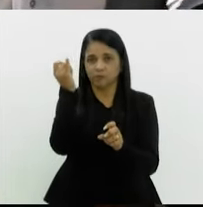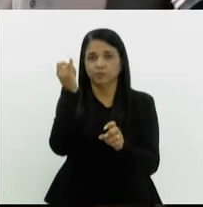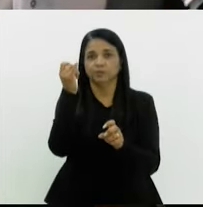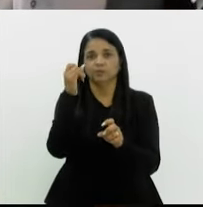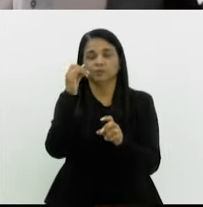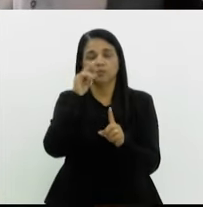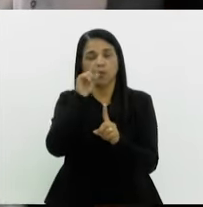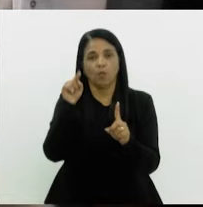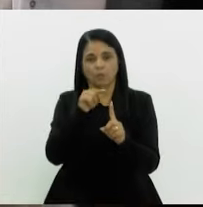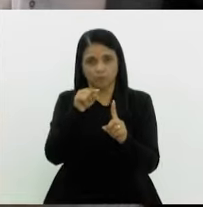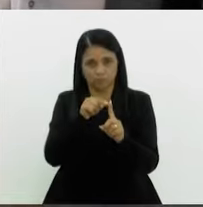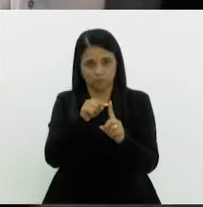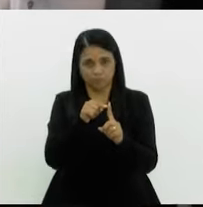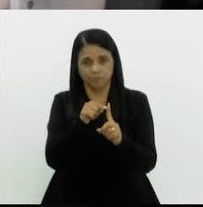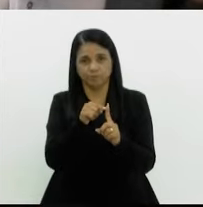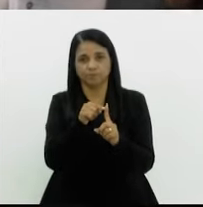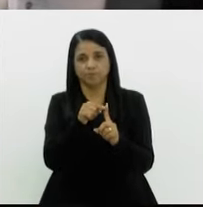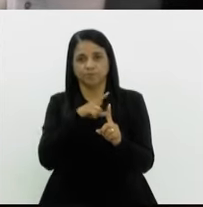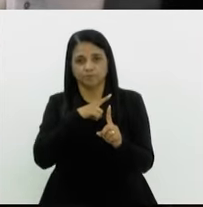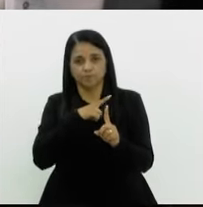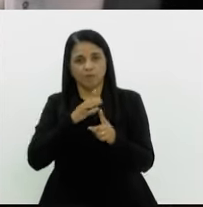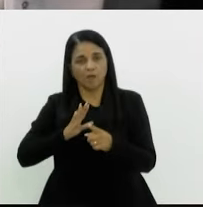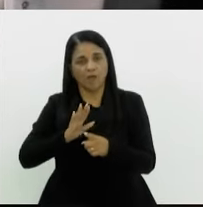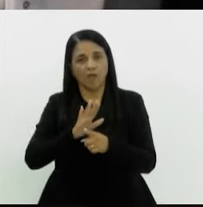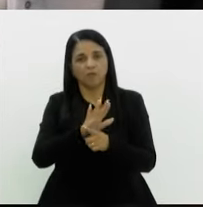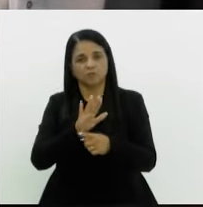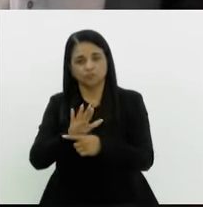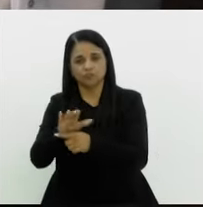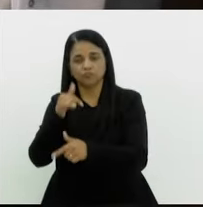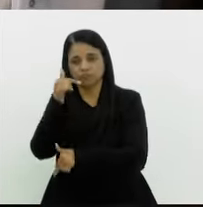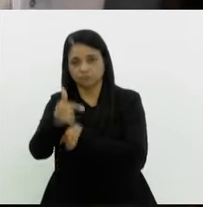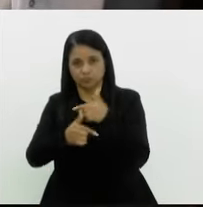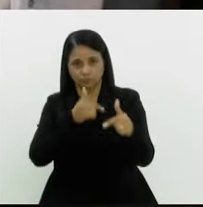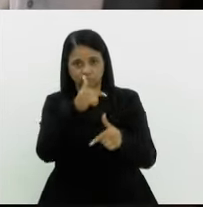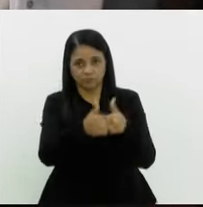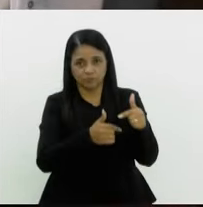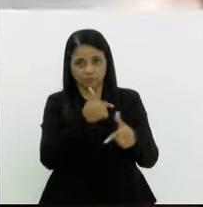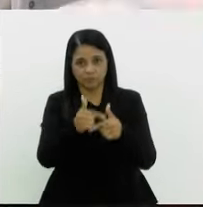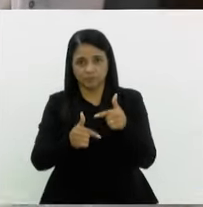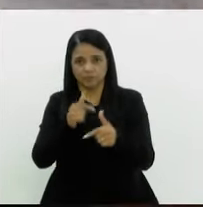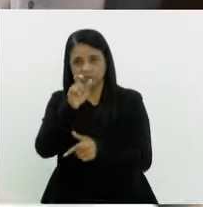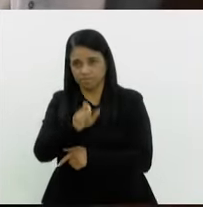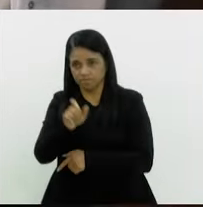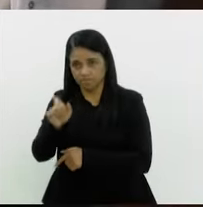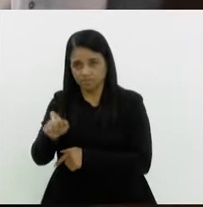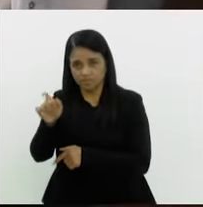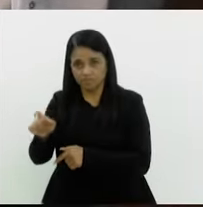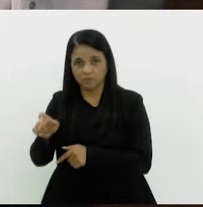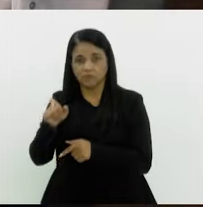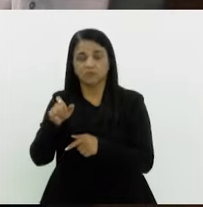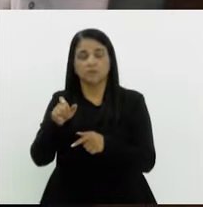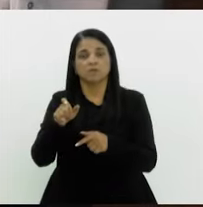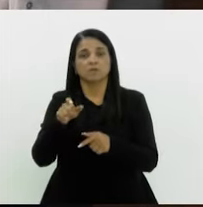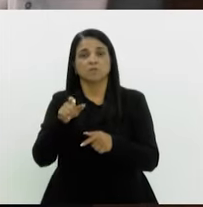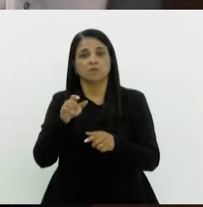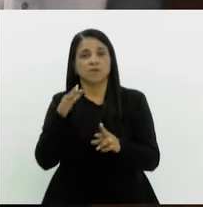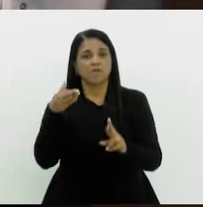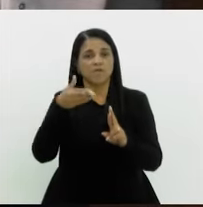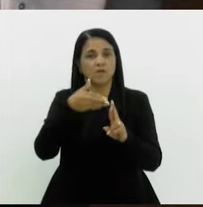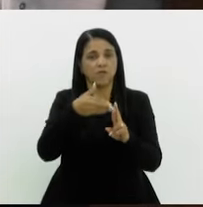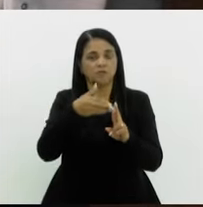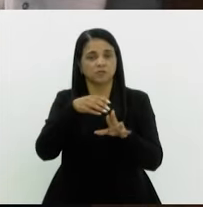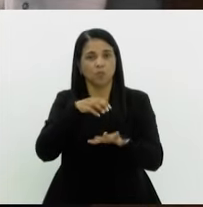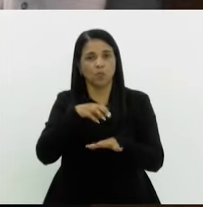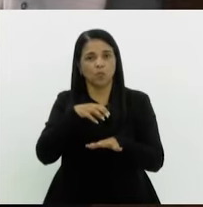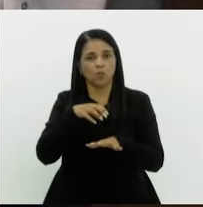intuito de ajudar, né, os trabalhadores com relação... no trânsito, né, do nosso estado,